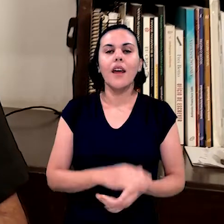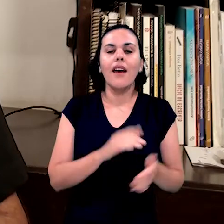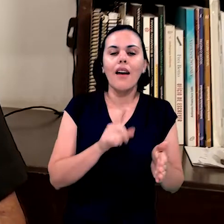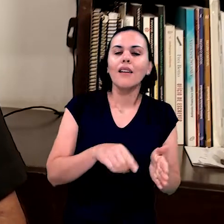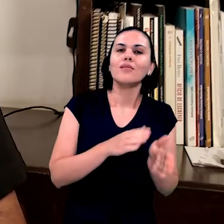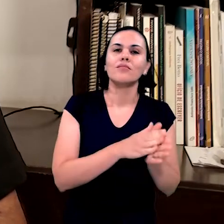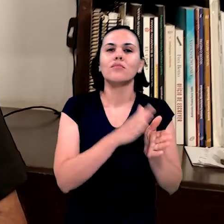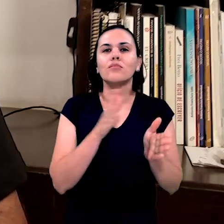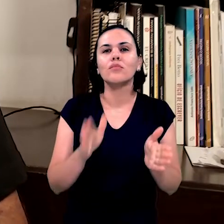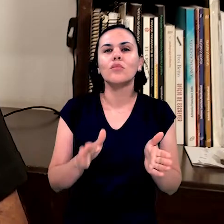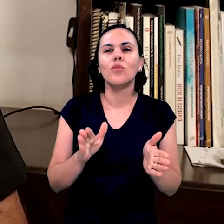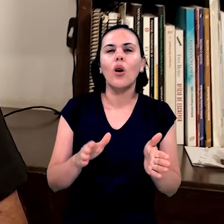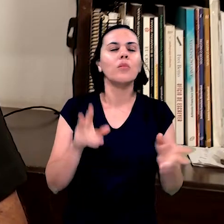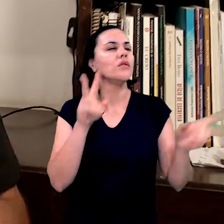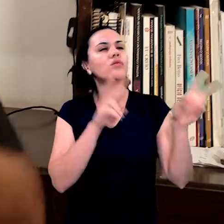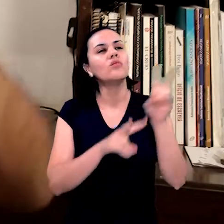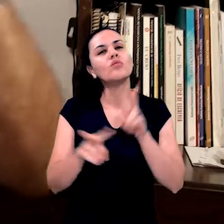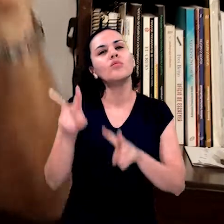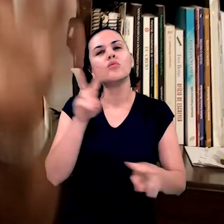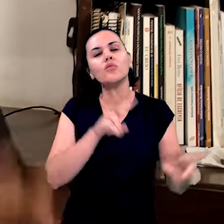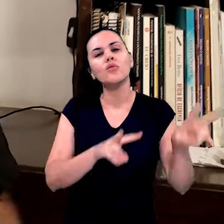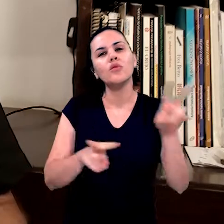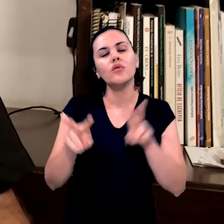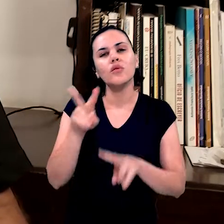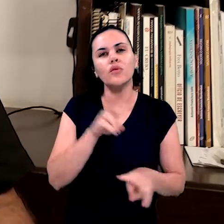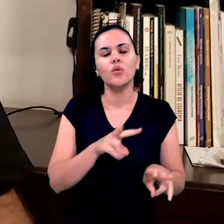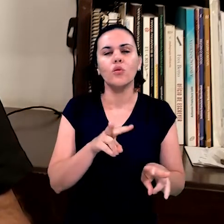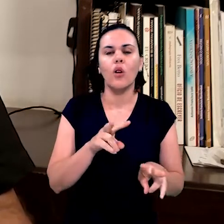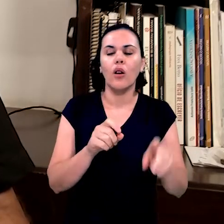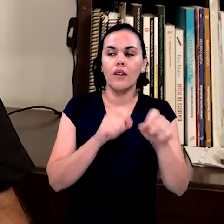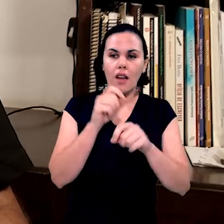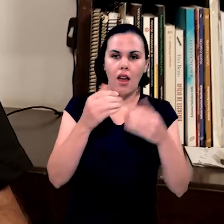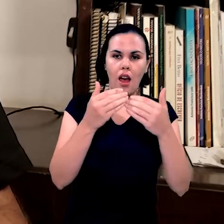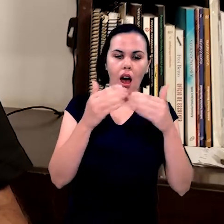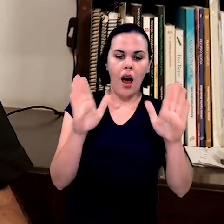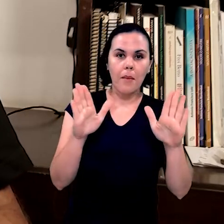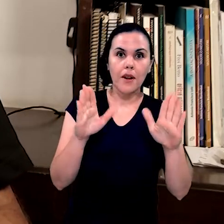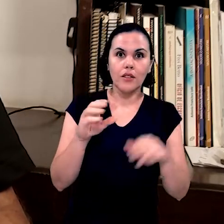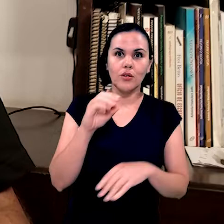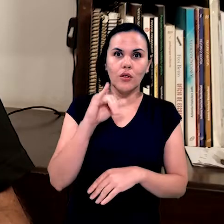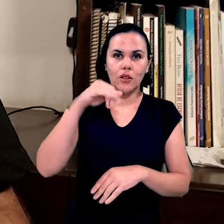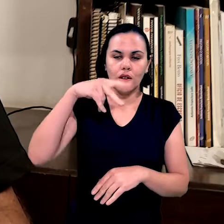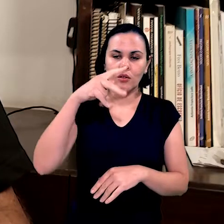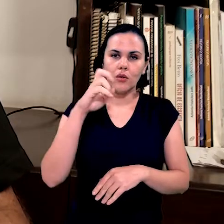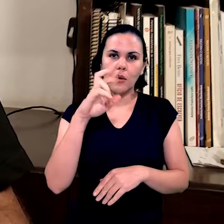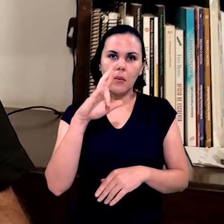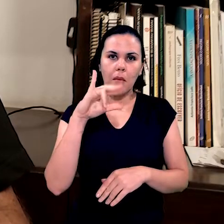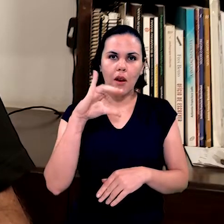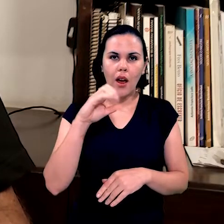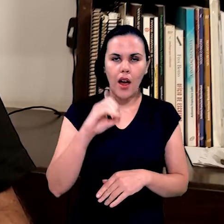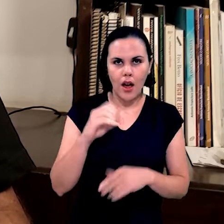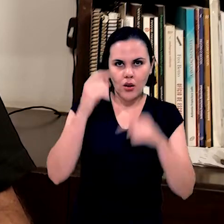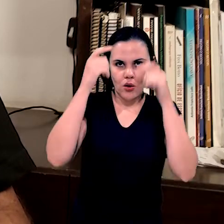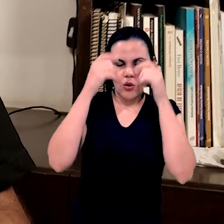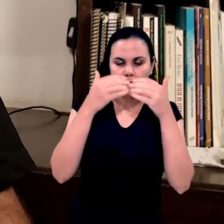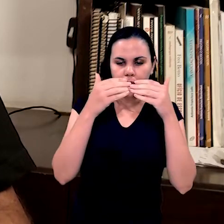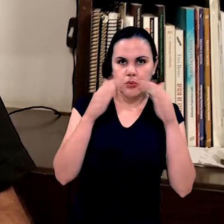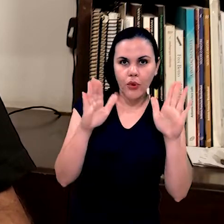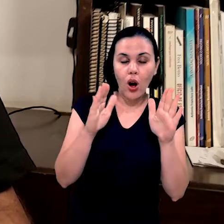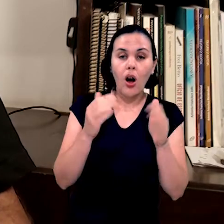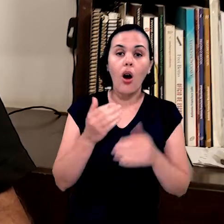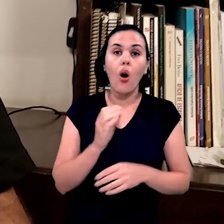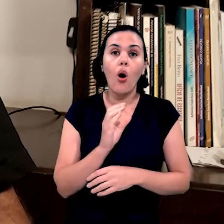É um momento realmente muito visual, que é a abertura do Império. Ela acontece